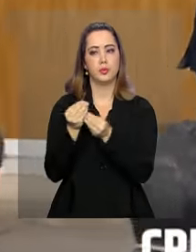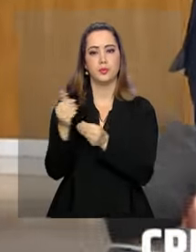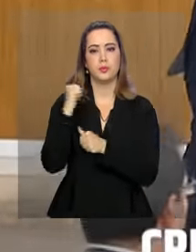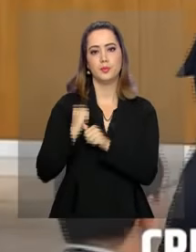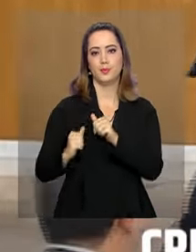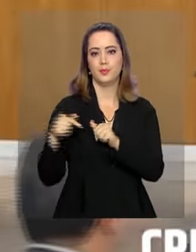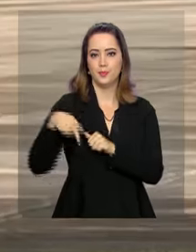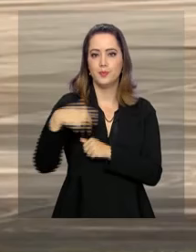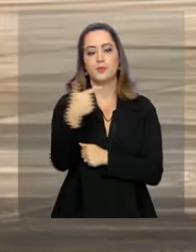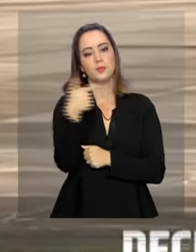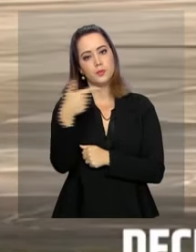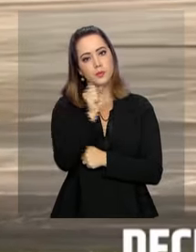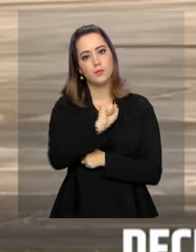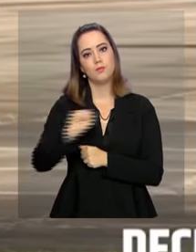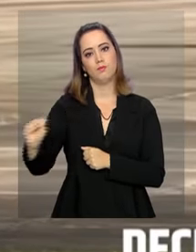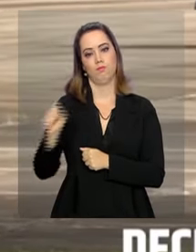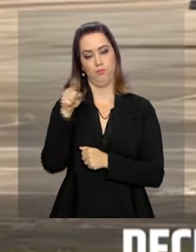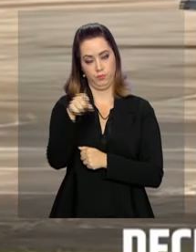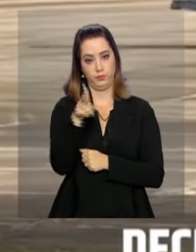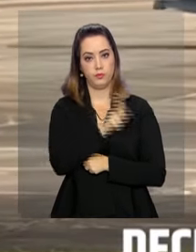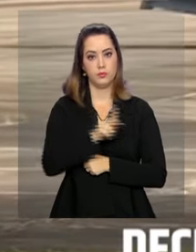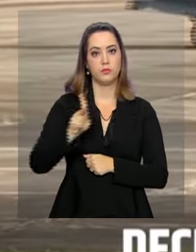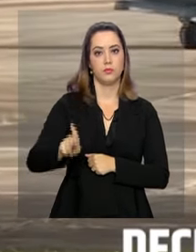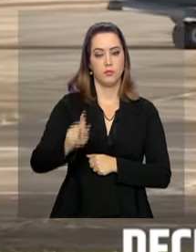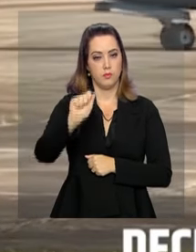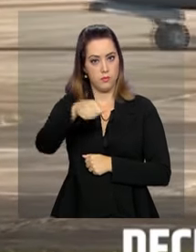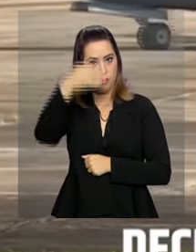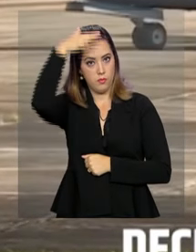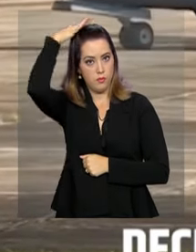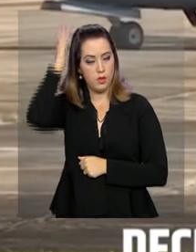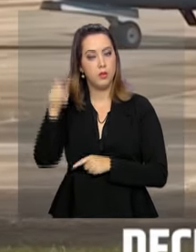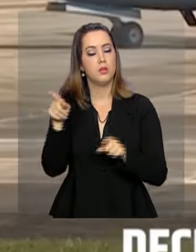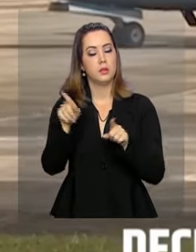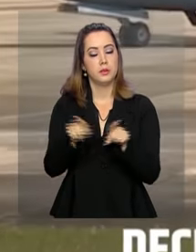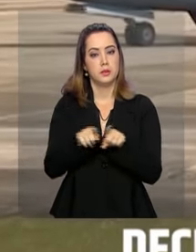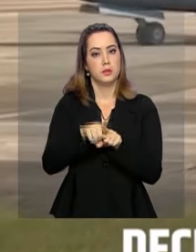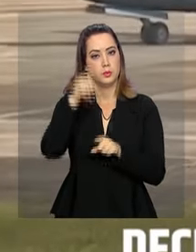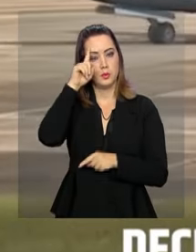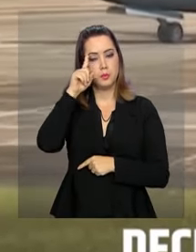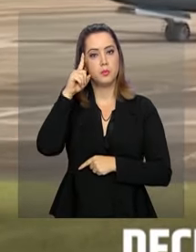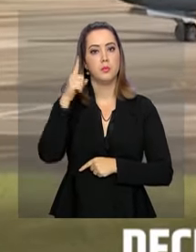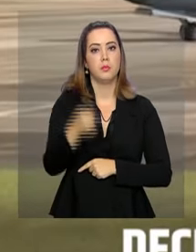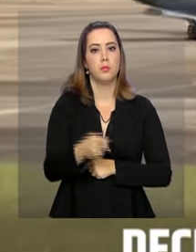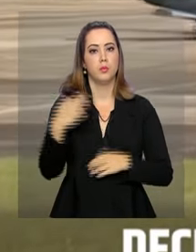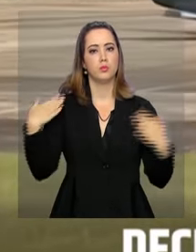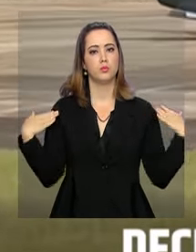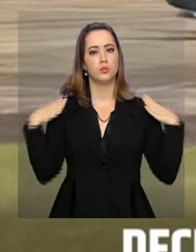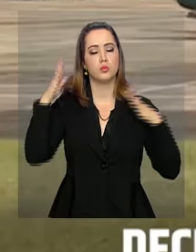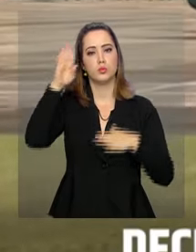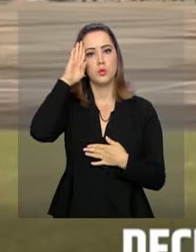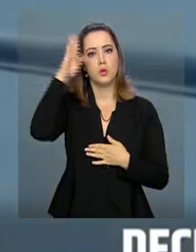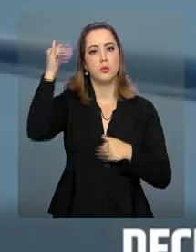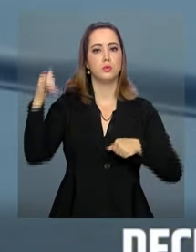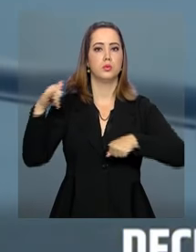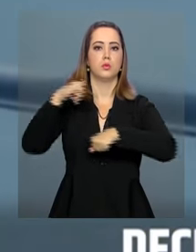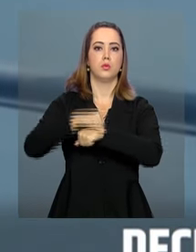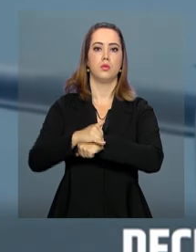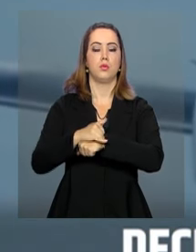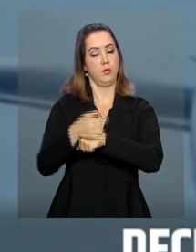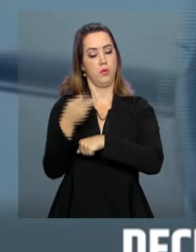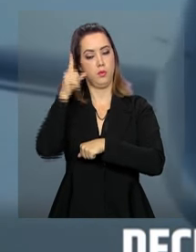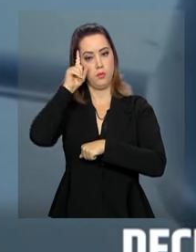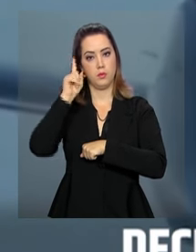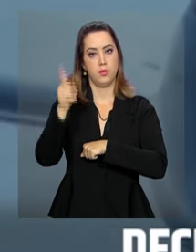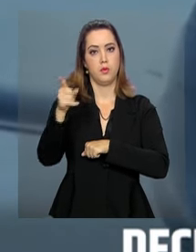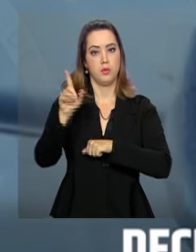segundo semestre. Michel Temer também passou uma determinação à Força Aérea Brasileira para o transporte de